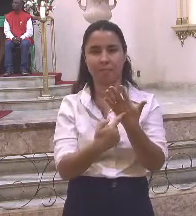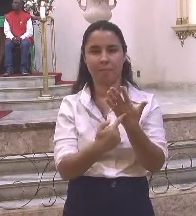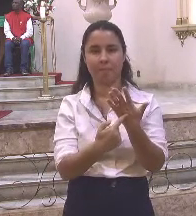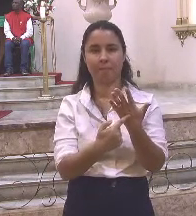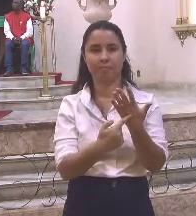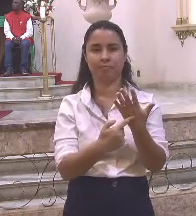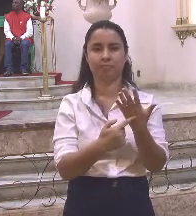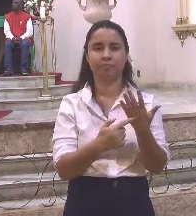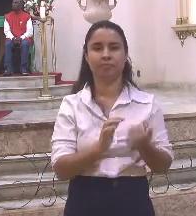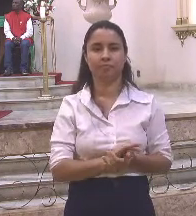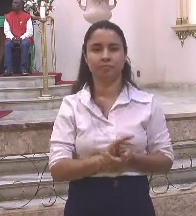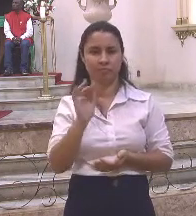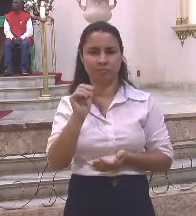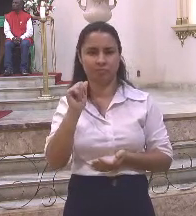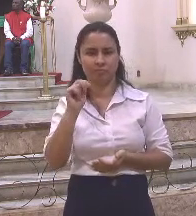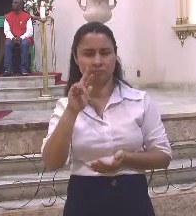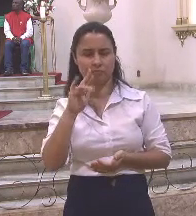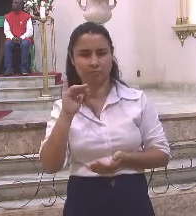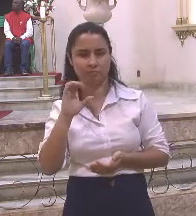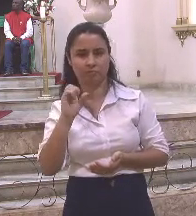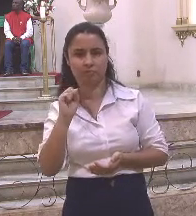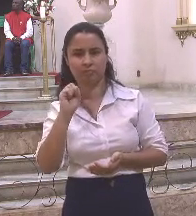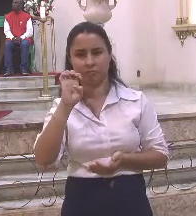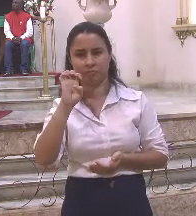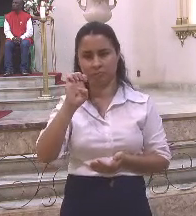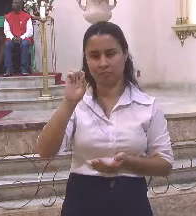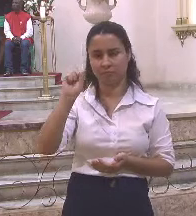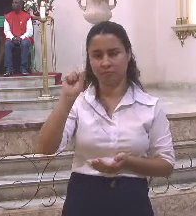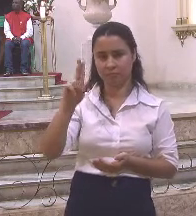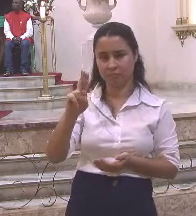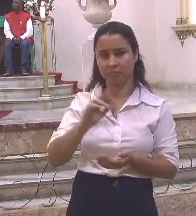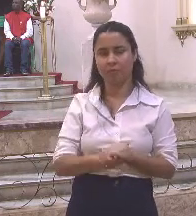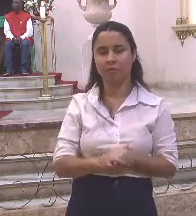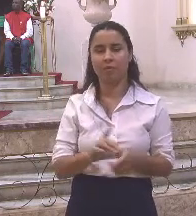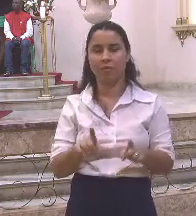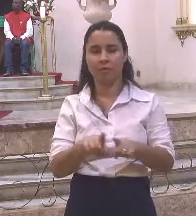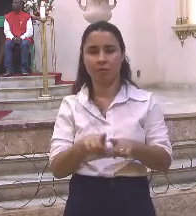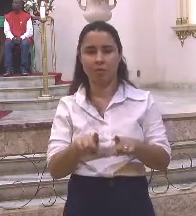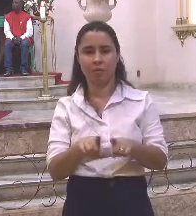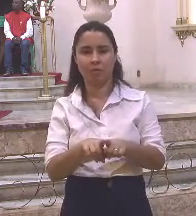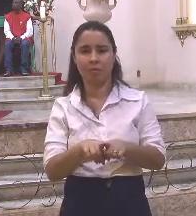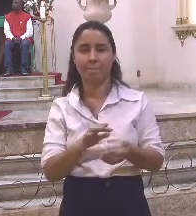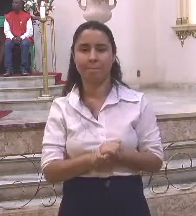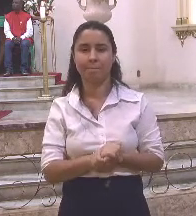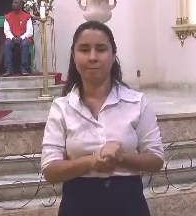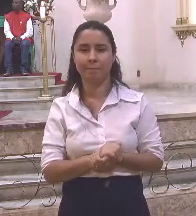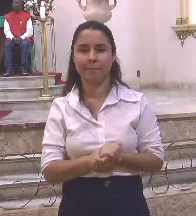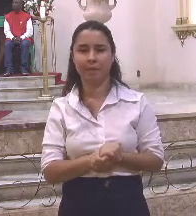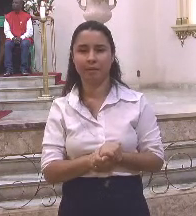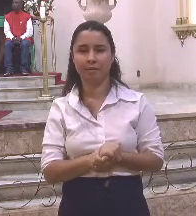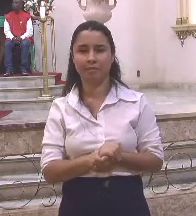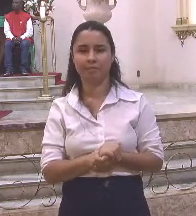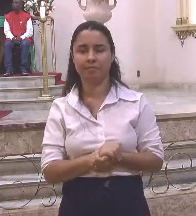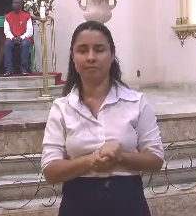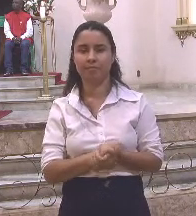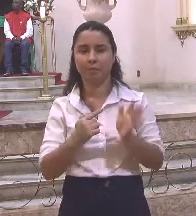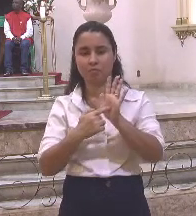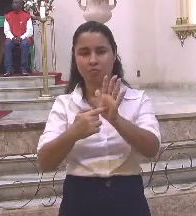publicano, enfatizando a atitude e as intenções corretas ao orar.